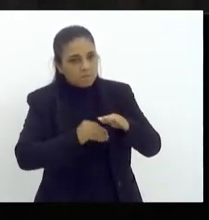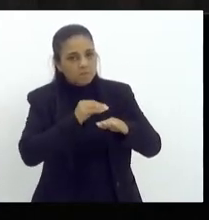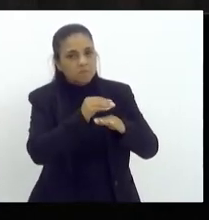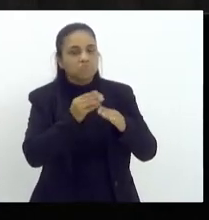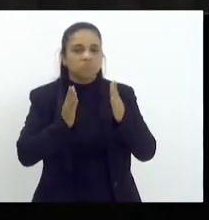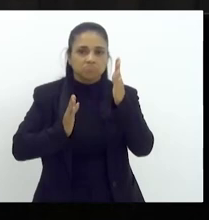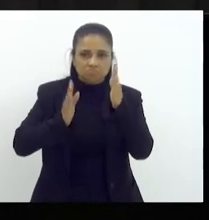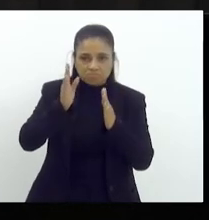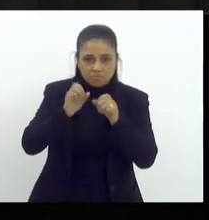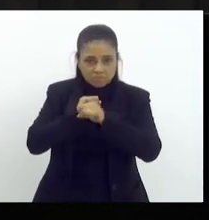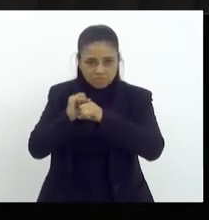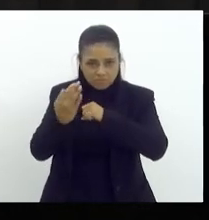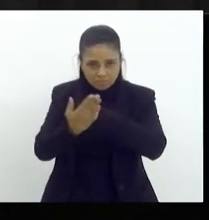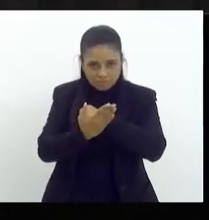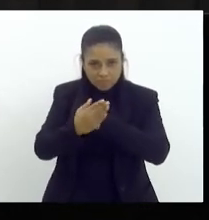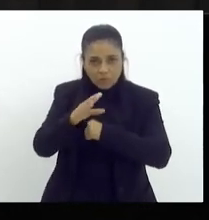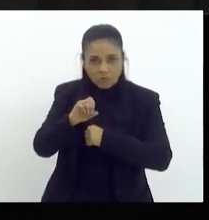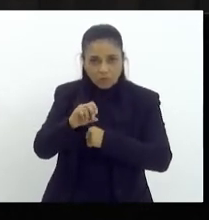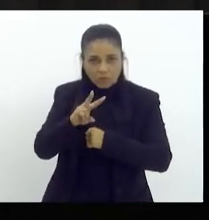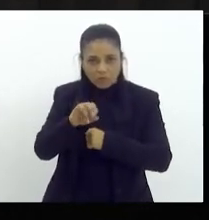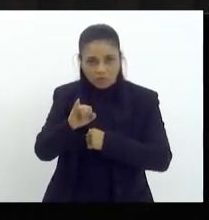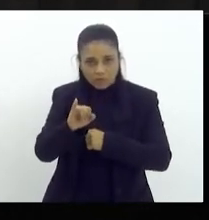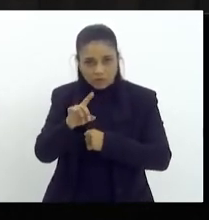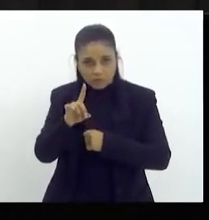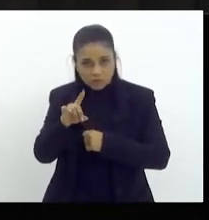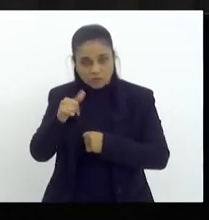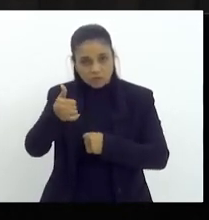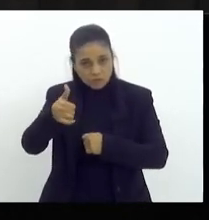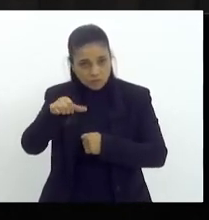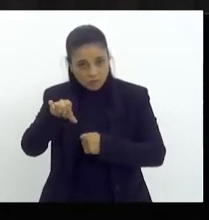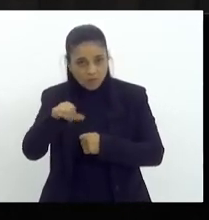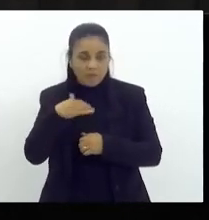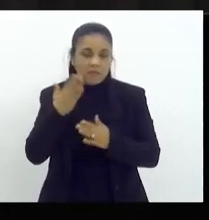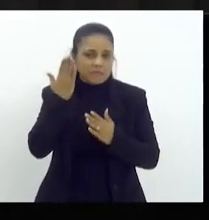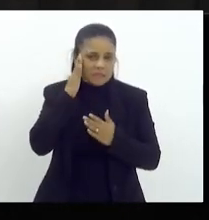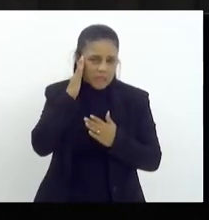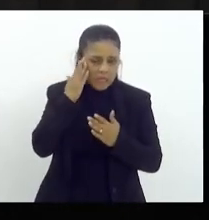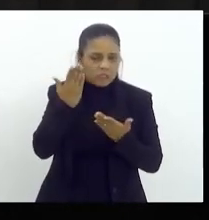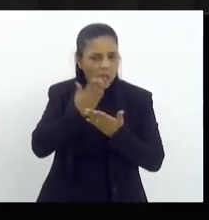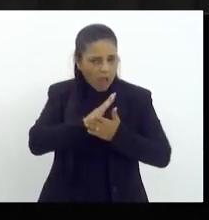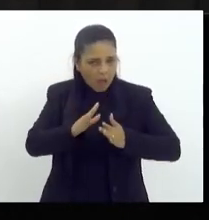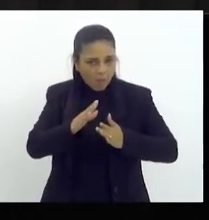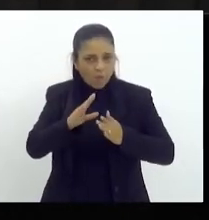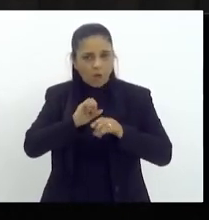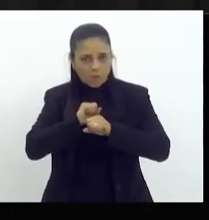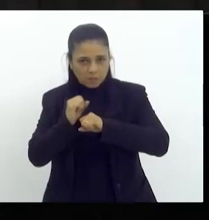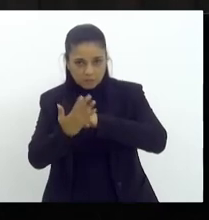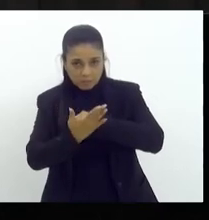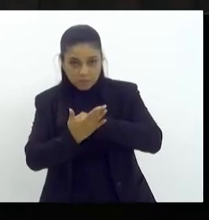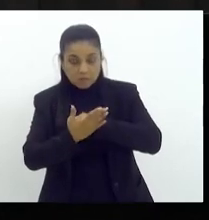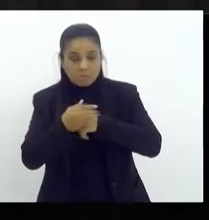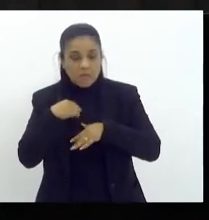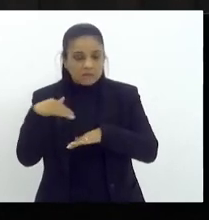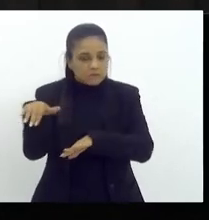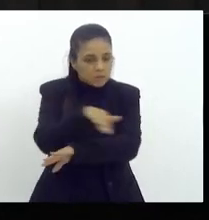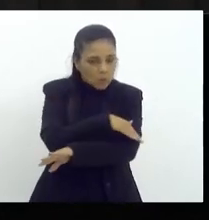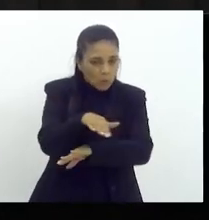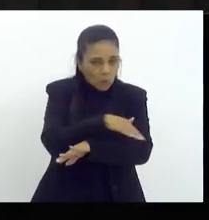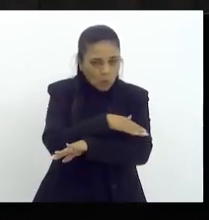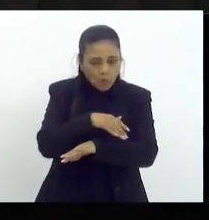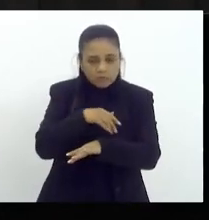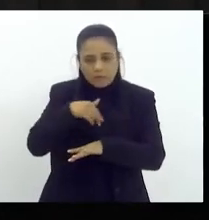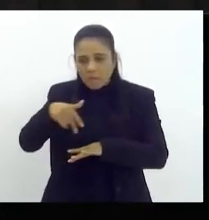da pandemia da covid-19 é claro que a gente entende que a pandemia acabou mas é só andar nas ruas para entender